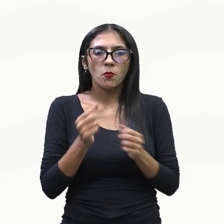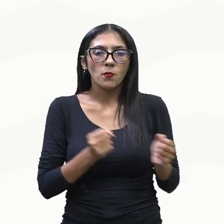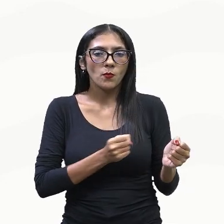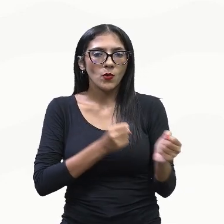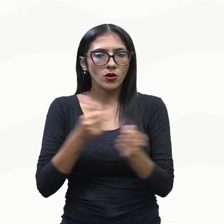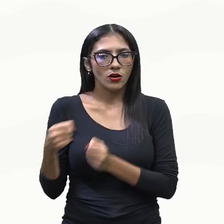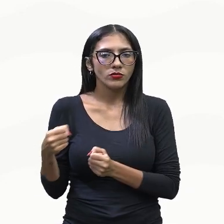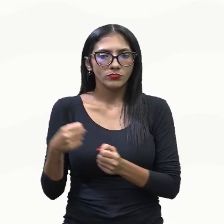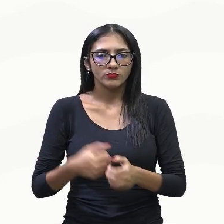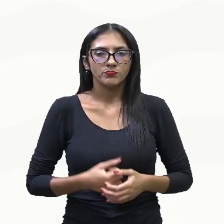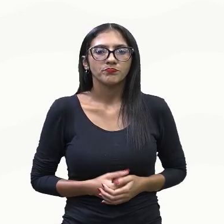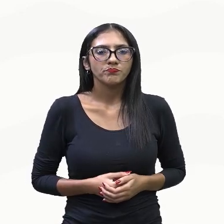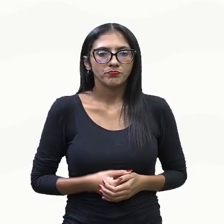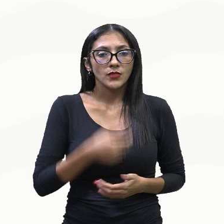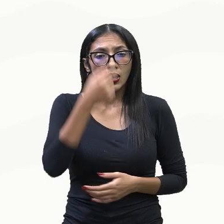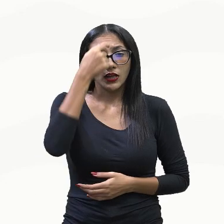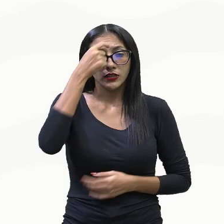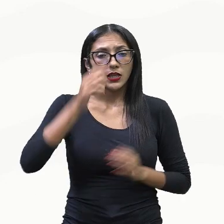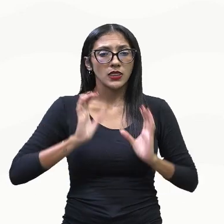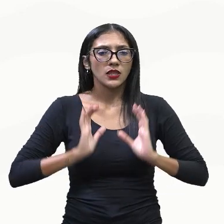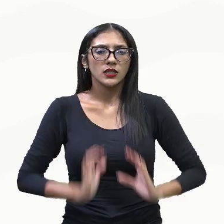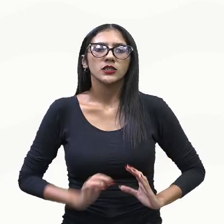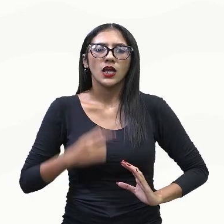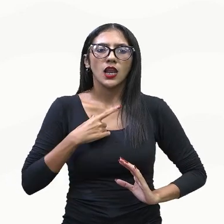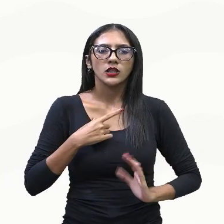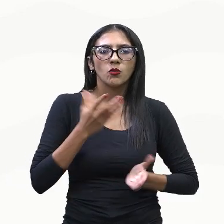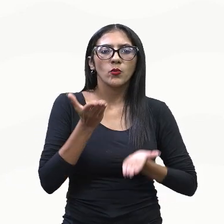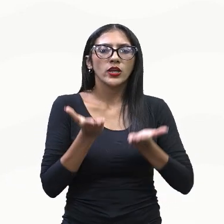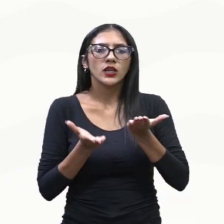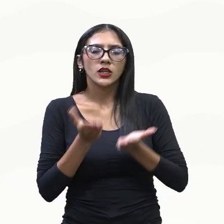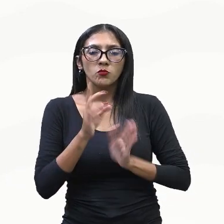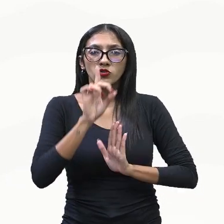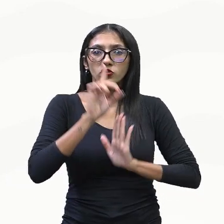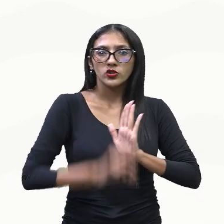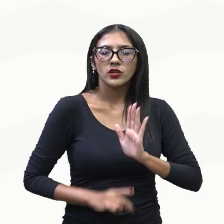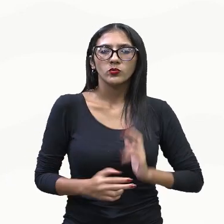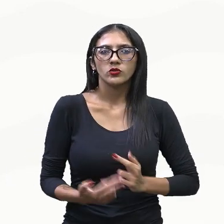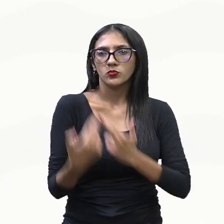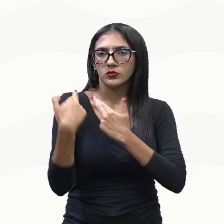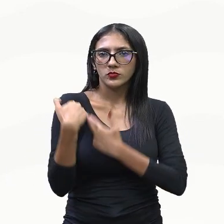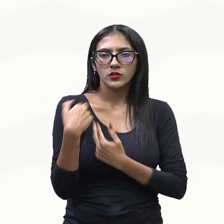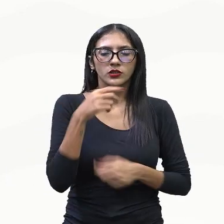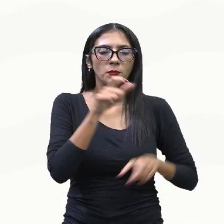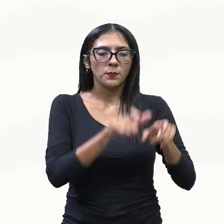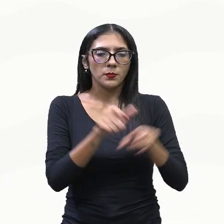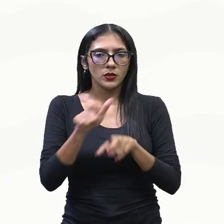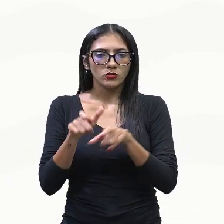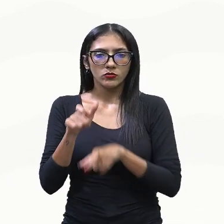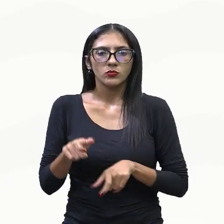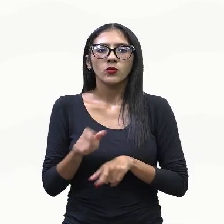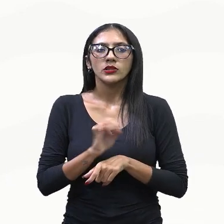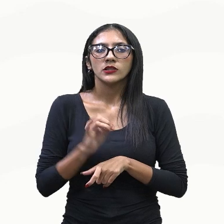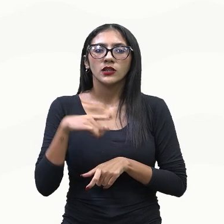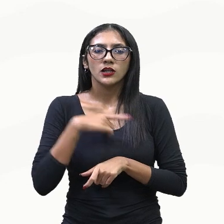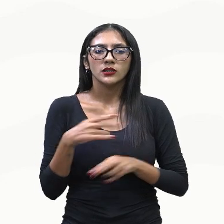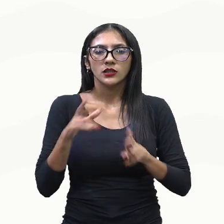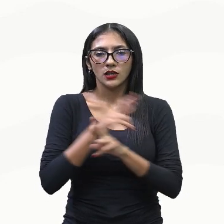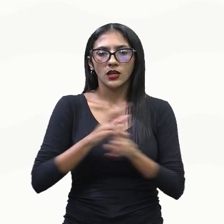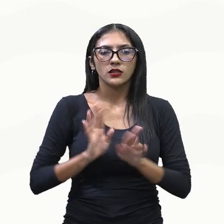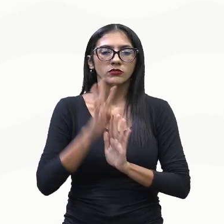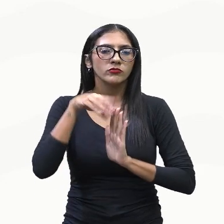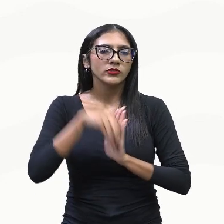a cidadania assegura o equilíbrio entre os direitos e deveres do indivíduo em relação